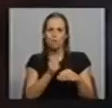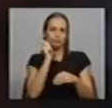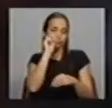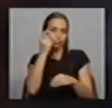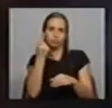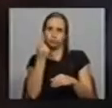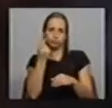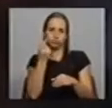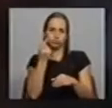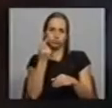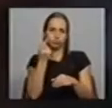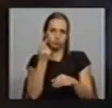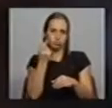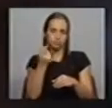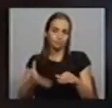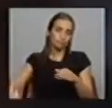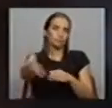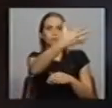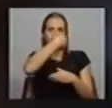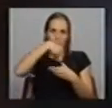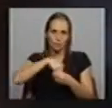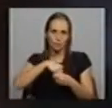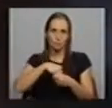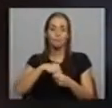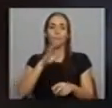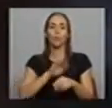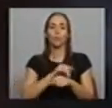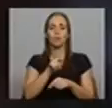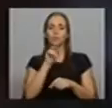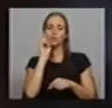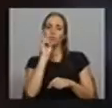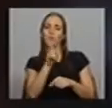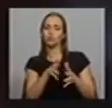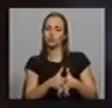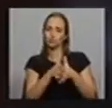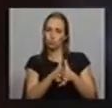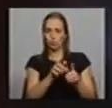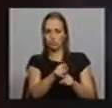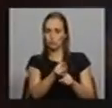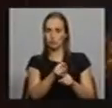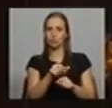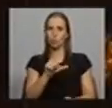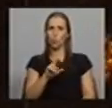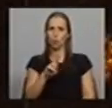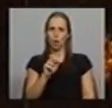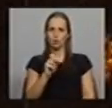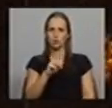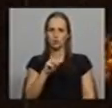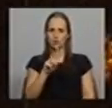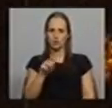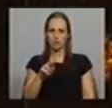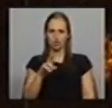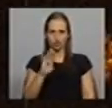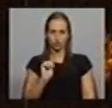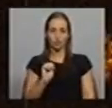alimentação, digamos assim, a tomar uma grande refeição. E, portanto, nós encontramos estas estruturas no universo primordial. Ora, esta novidade